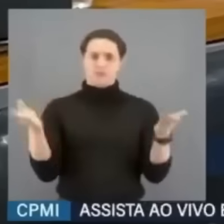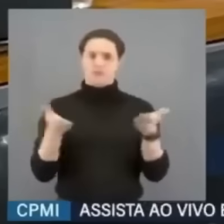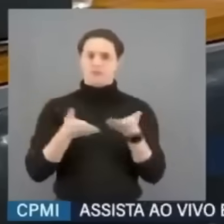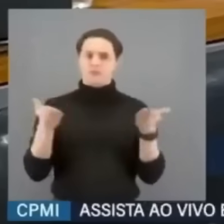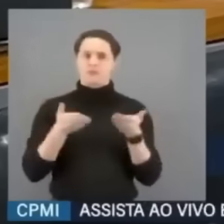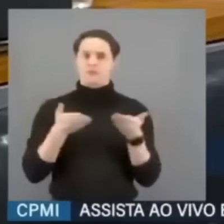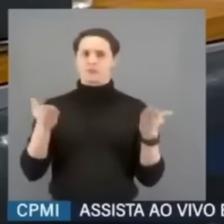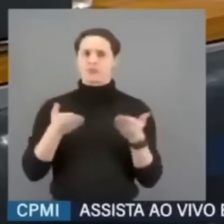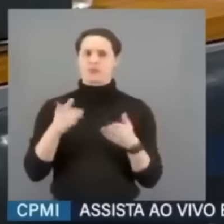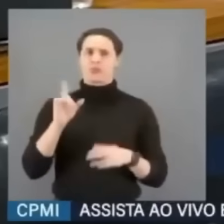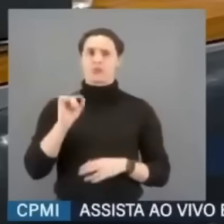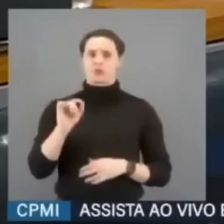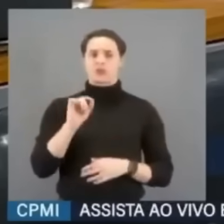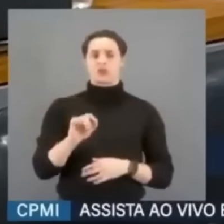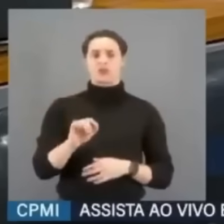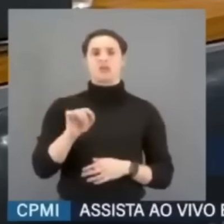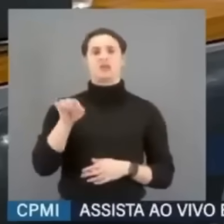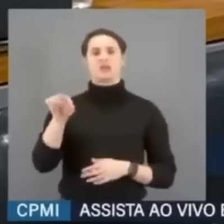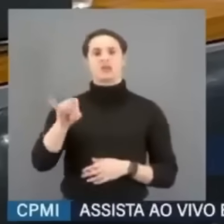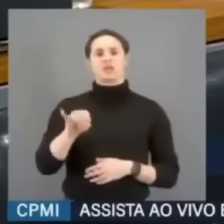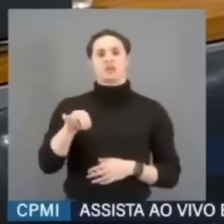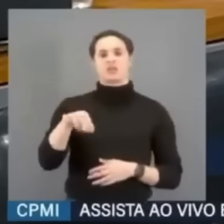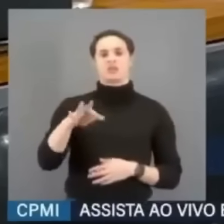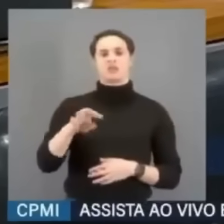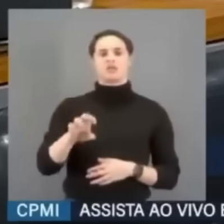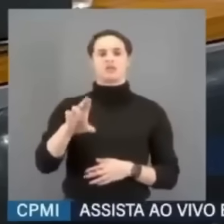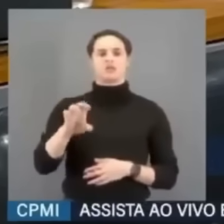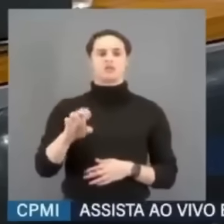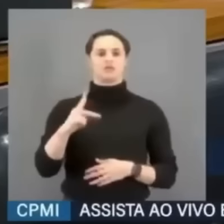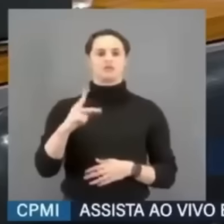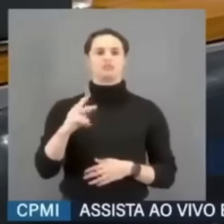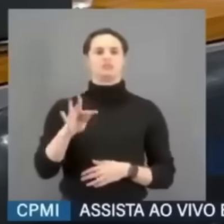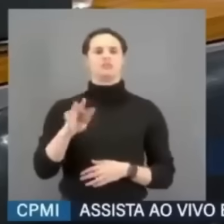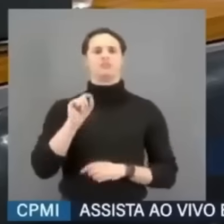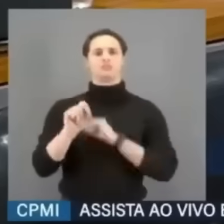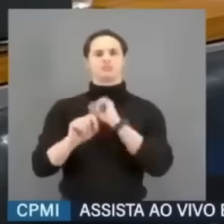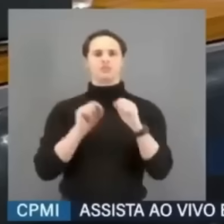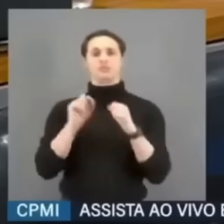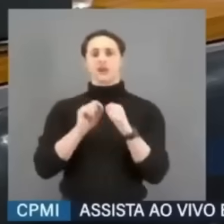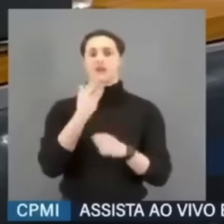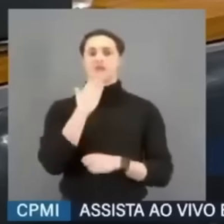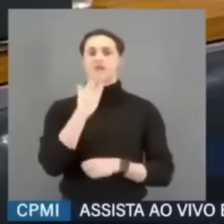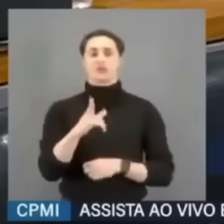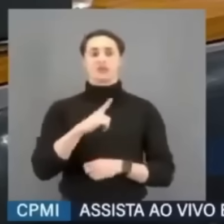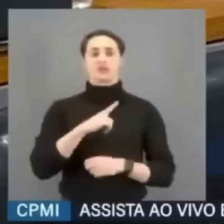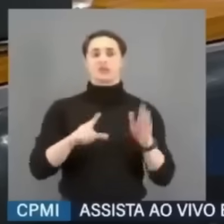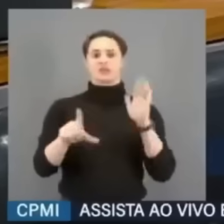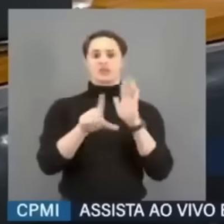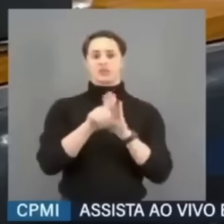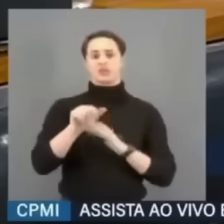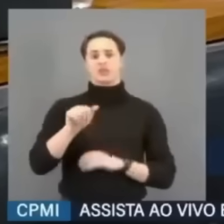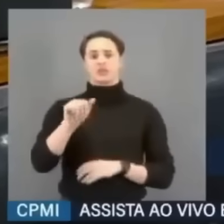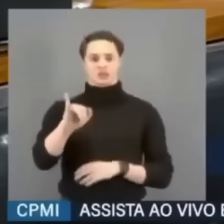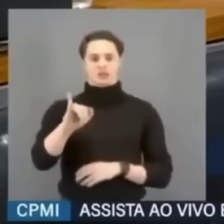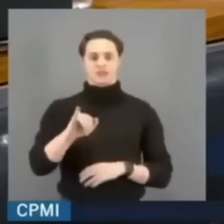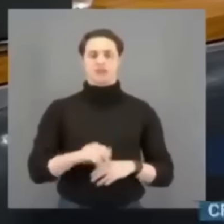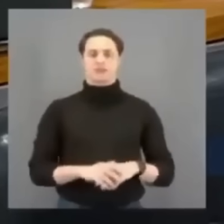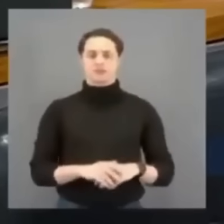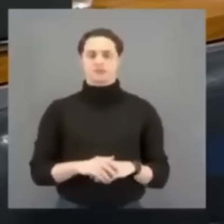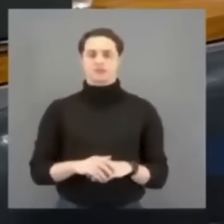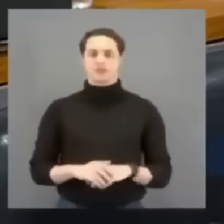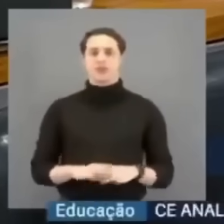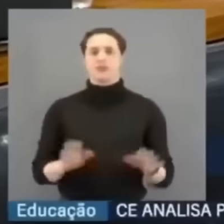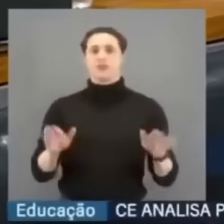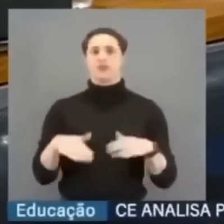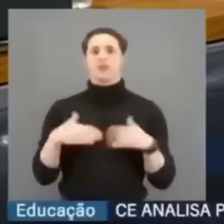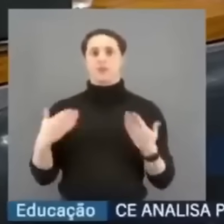no The Intercept, que fez a solicitação através, repito, da lei de acesso à informação. O